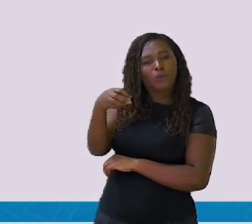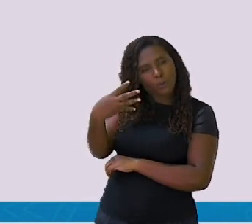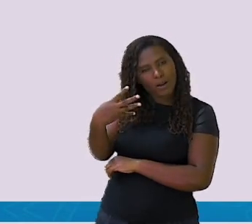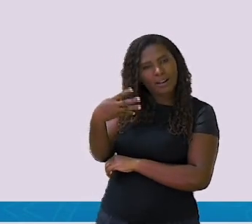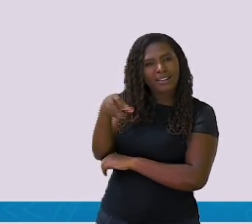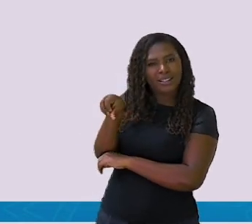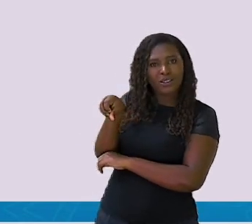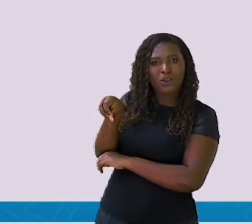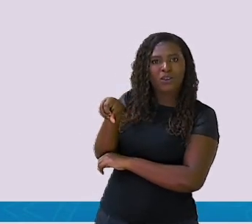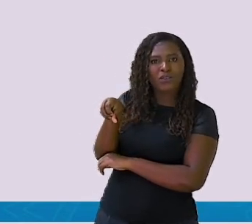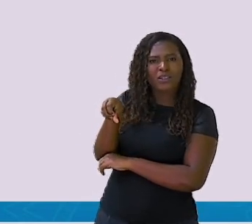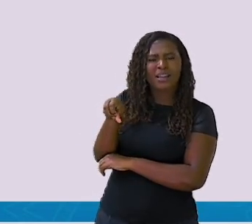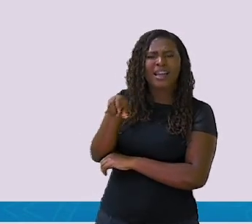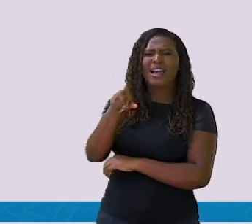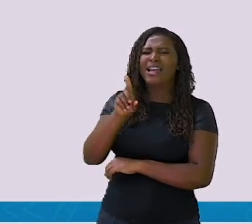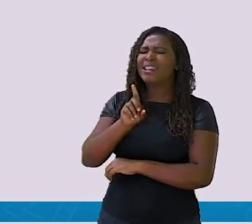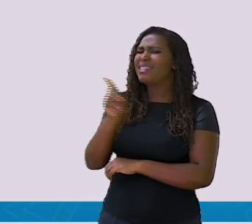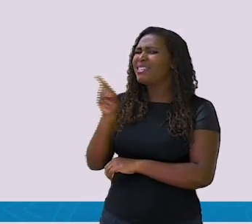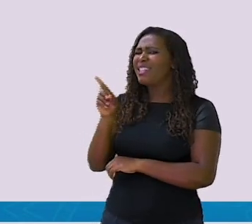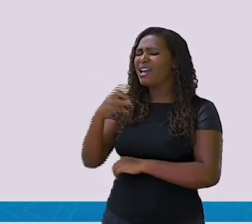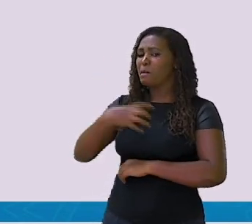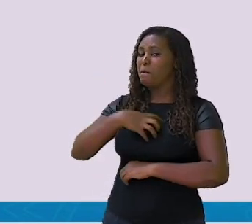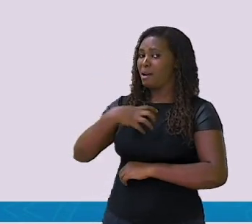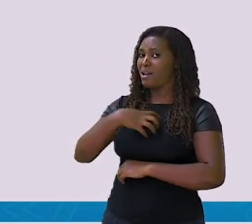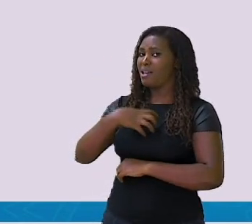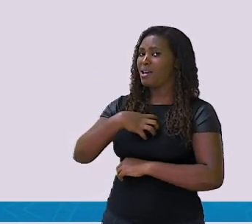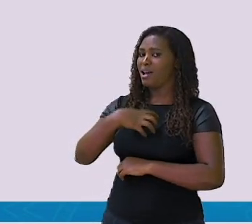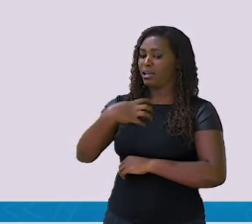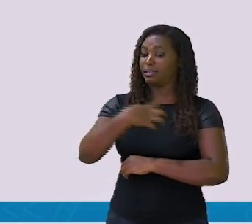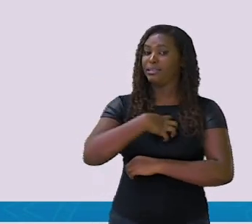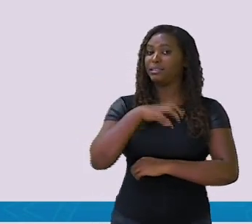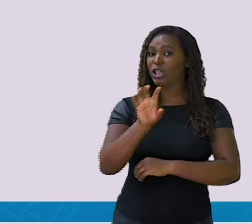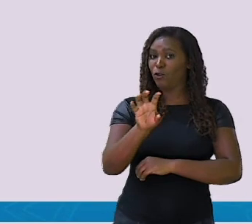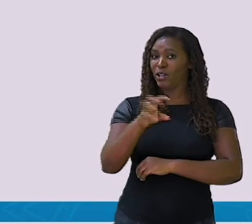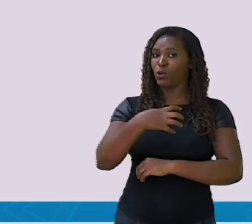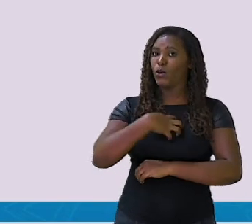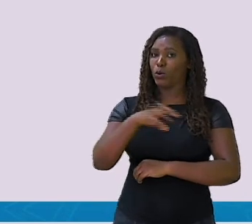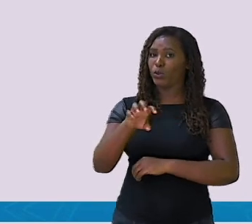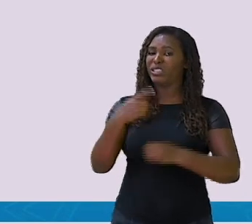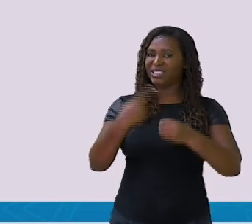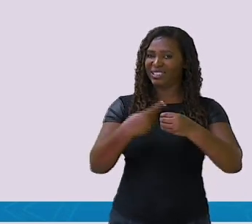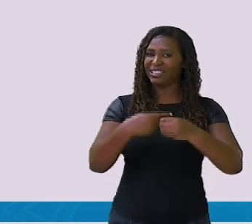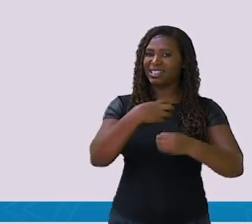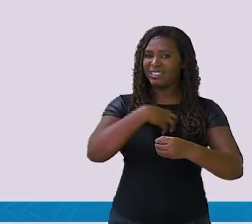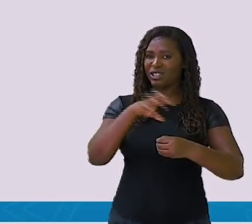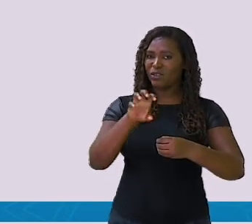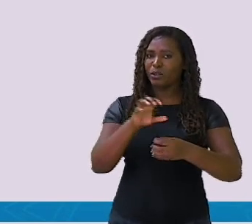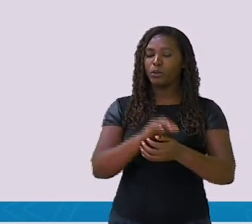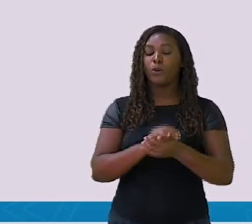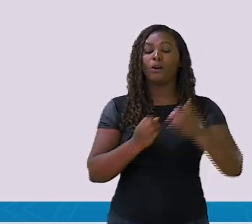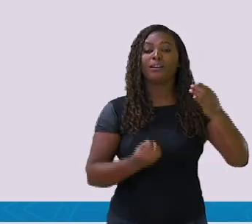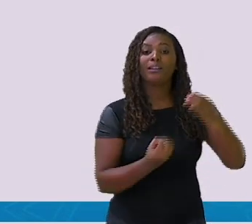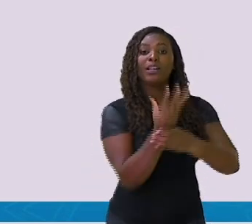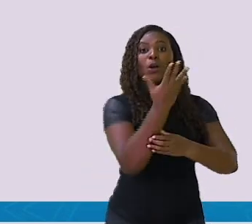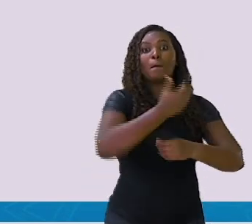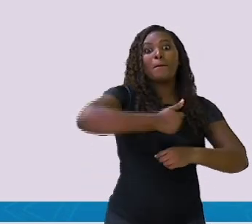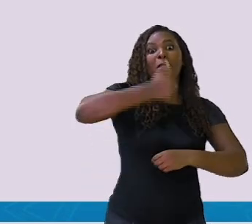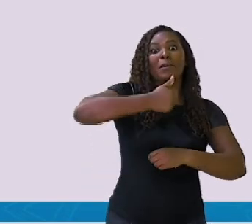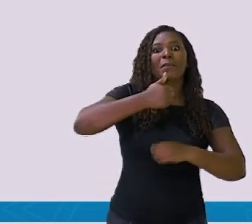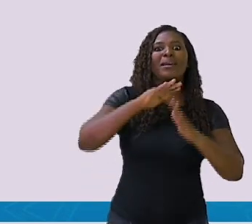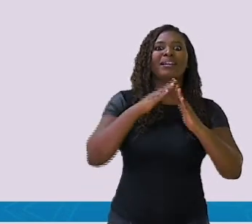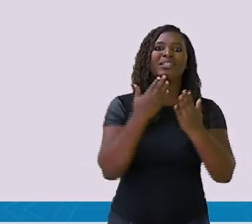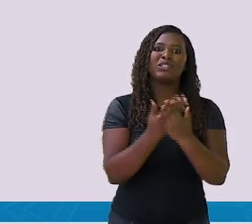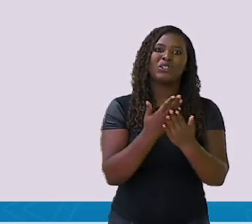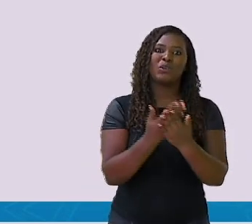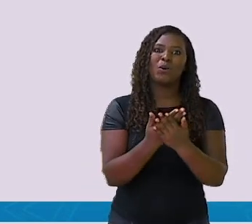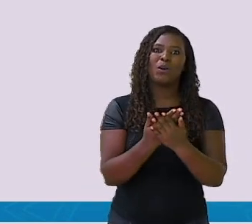de jesuítas, que também fundou a segunda escola, em 1554, em São Paulo, onde